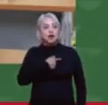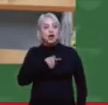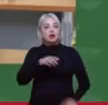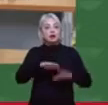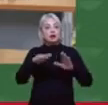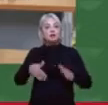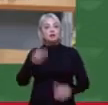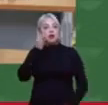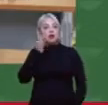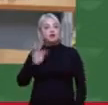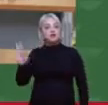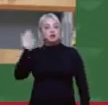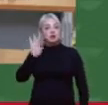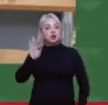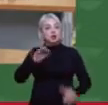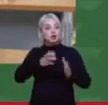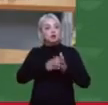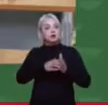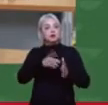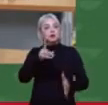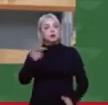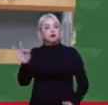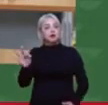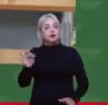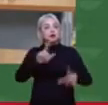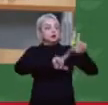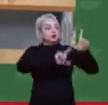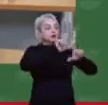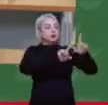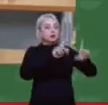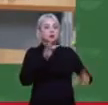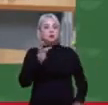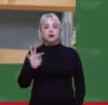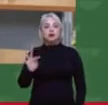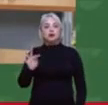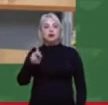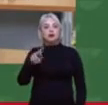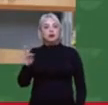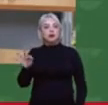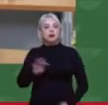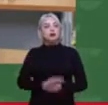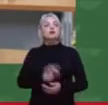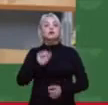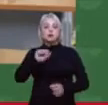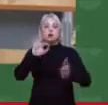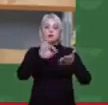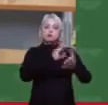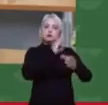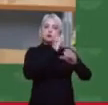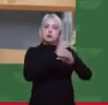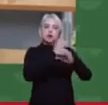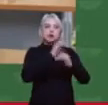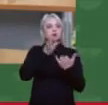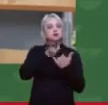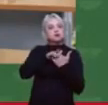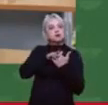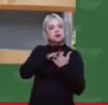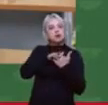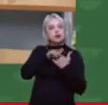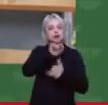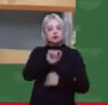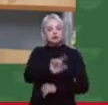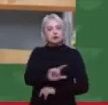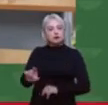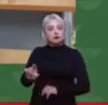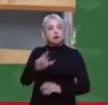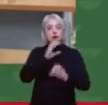bancada federal do Partido dos Trabalhadores no programa da TV PT. E você pode se inscrever no canal, aparecem os dados aqui